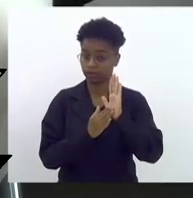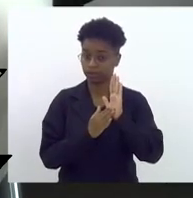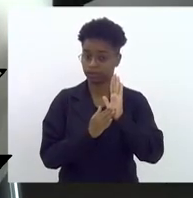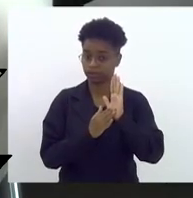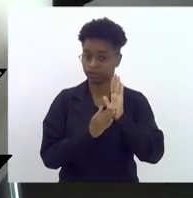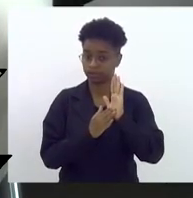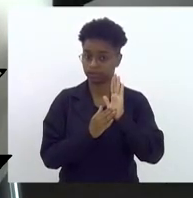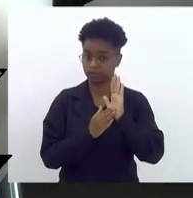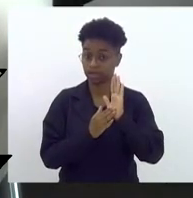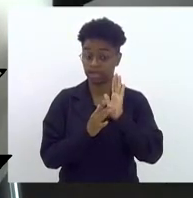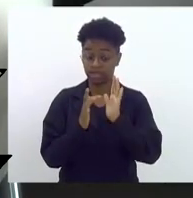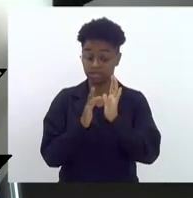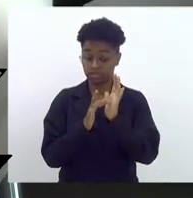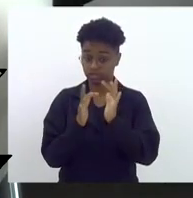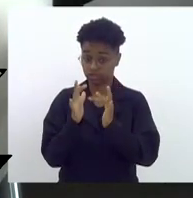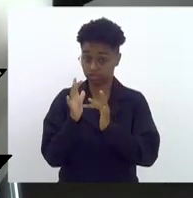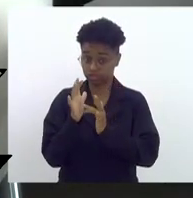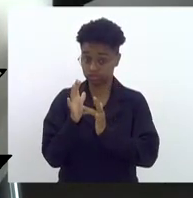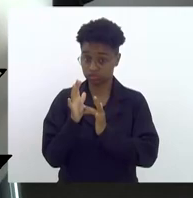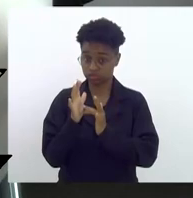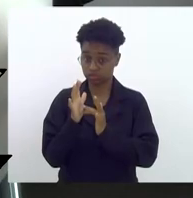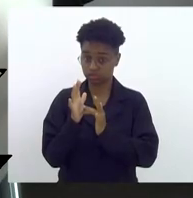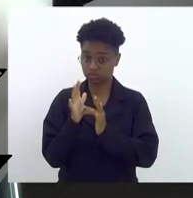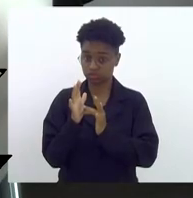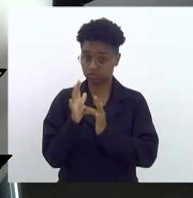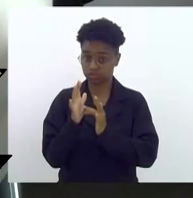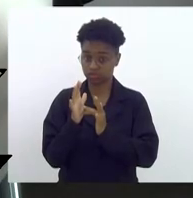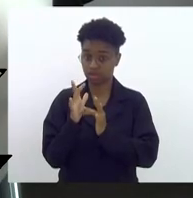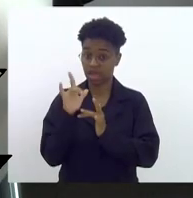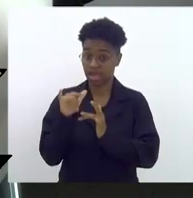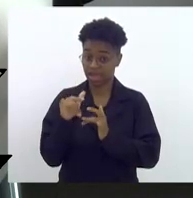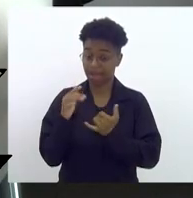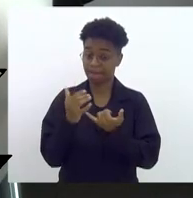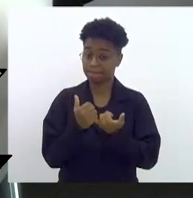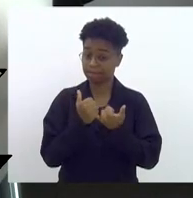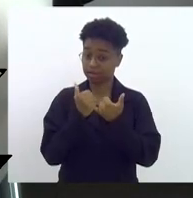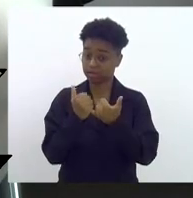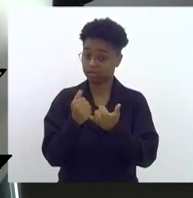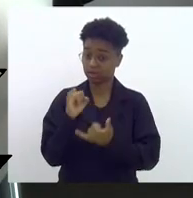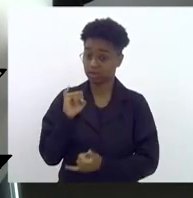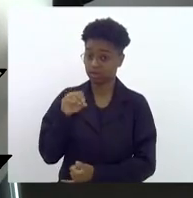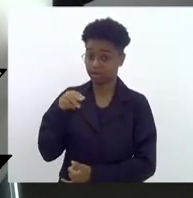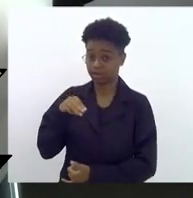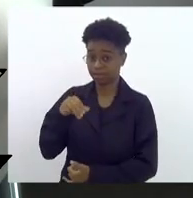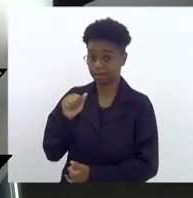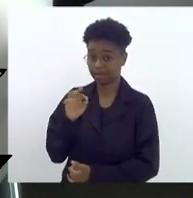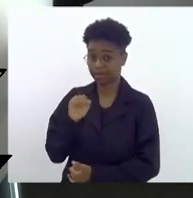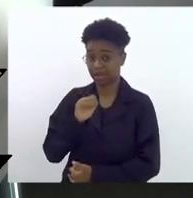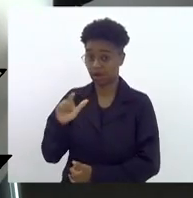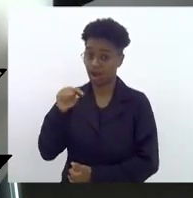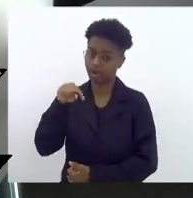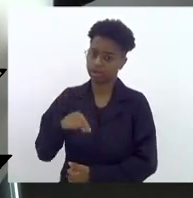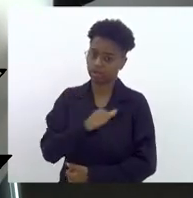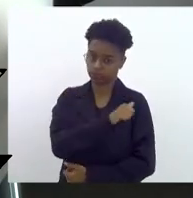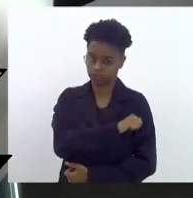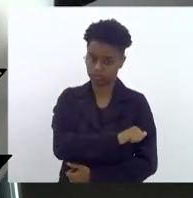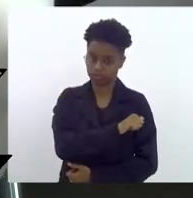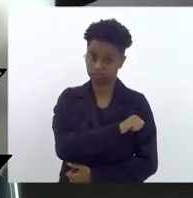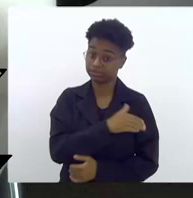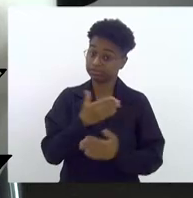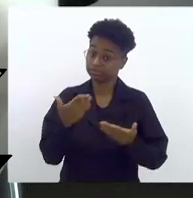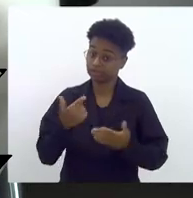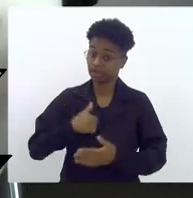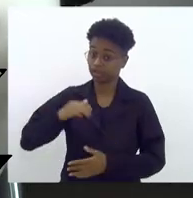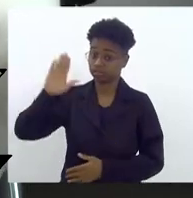que Jesus Cristo fosse patrimônio imaterial do Estado do Rio de Janeiro e eu